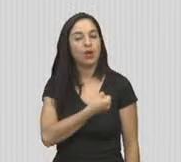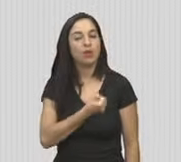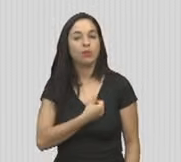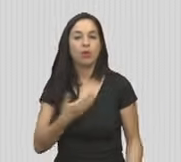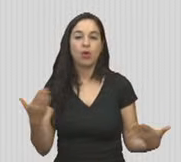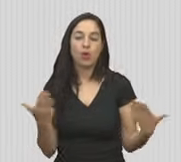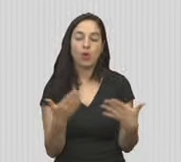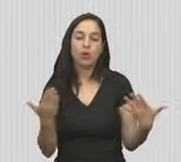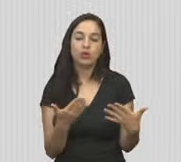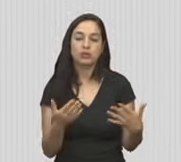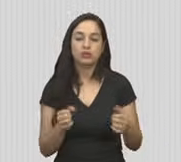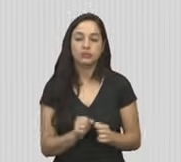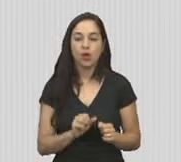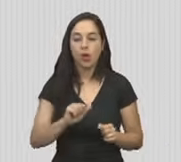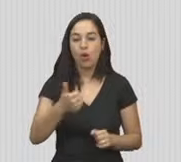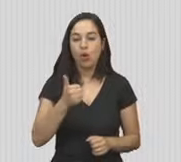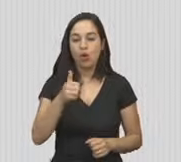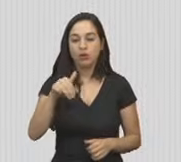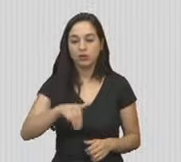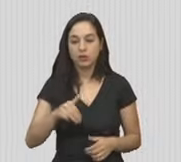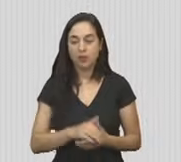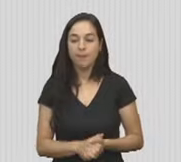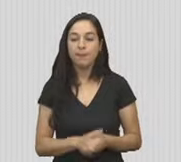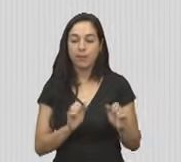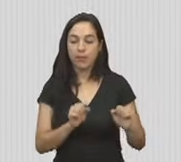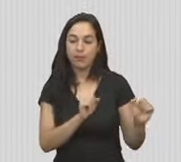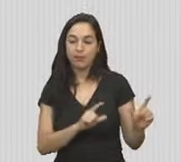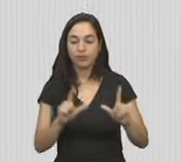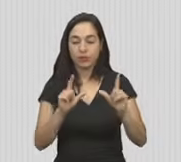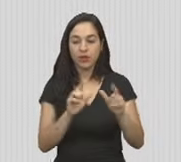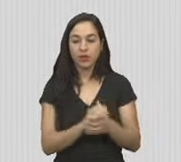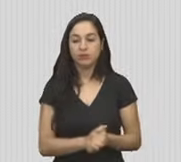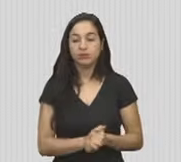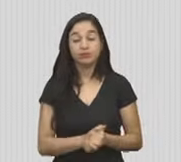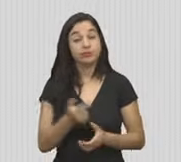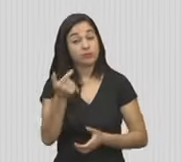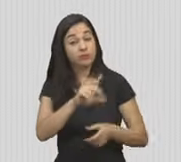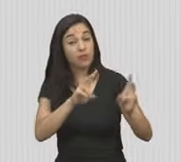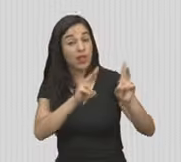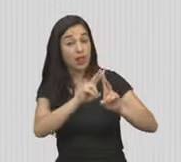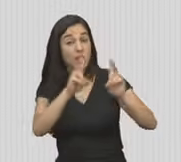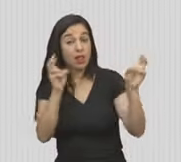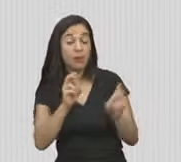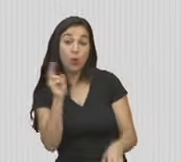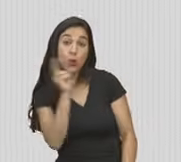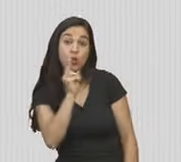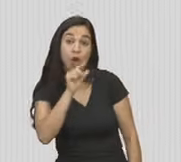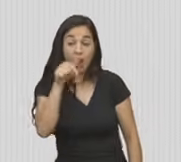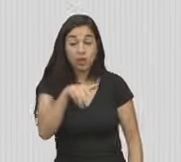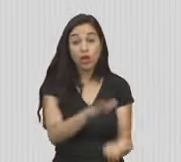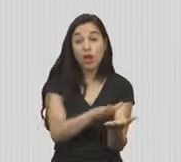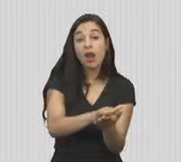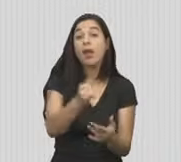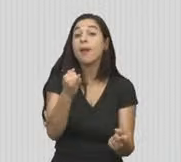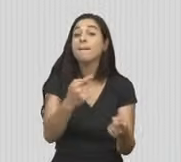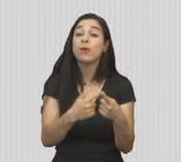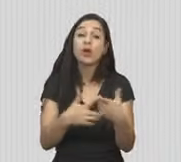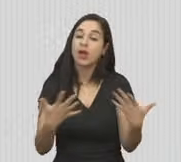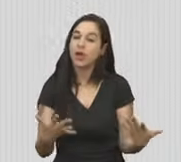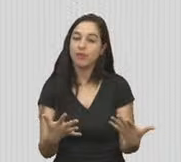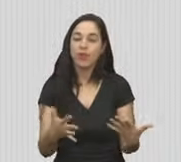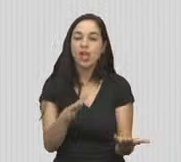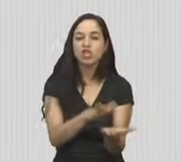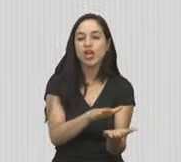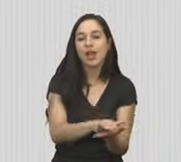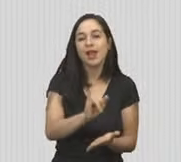hoje atualizado, 11 minutos. Pode passar, por favor? Então, por que esse tema é tão urgente aqui em Jacareí, né? Jacareí é uma